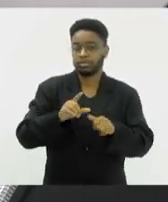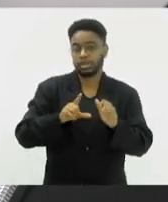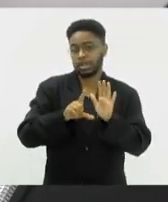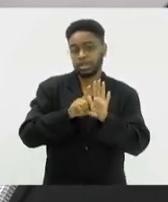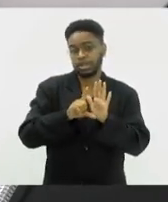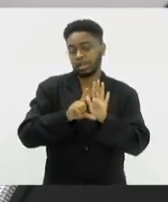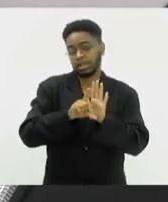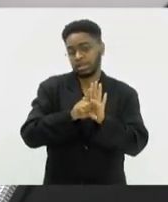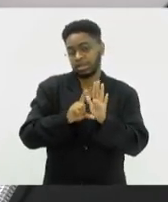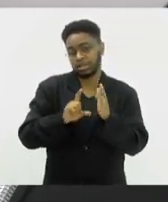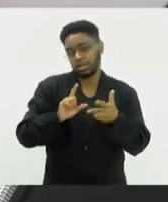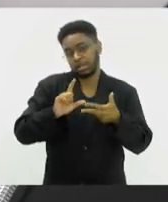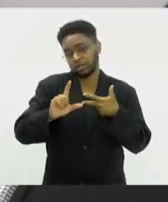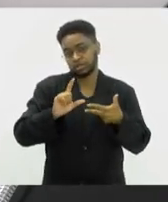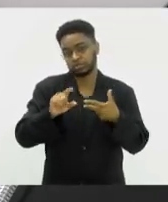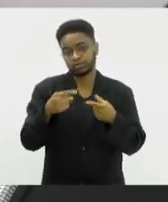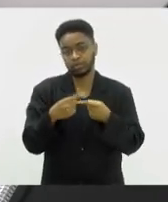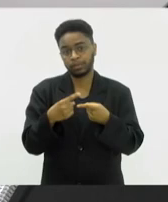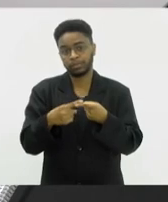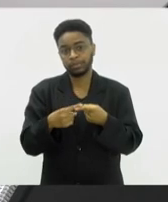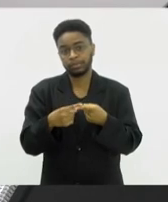Porque nada gera